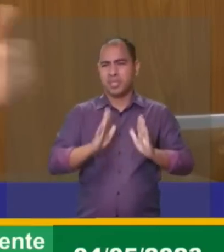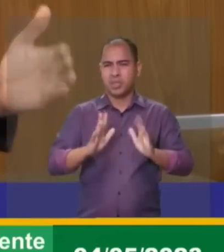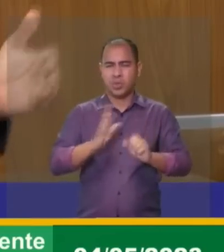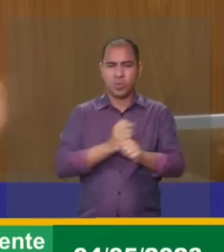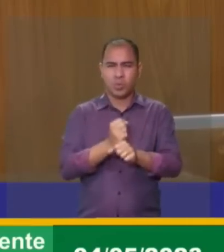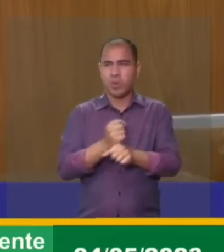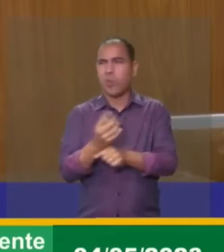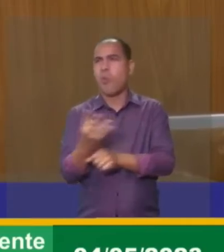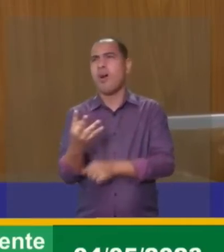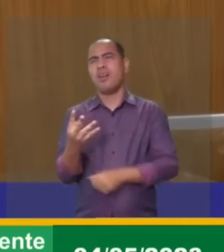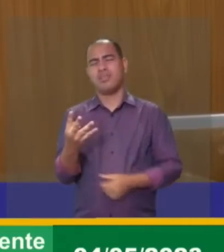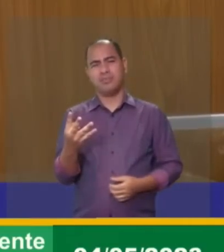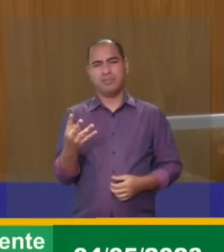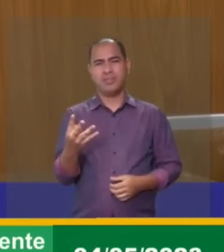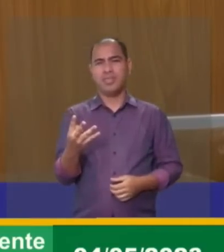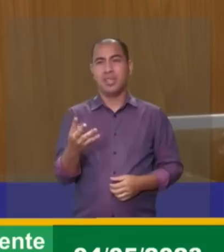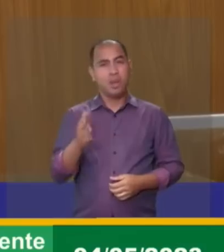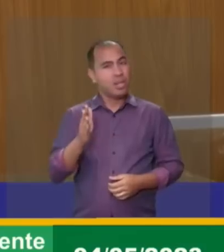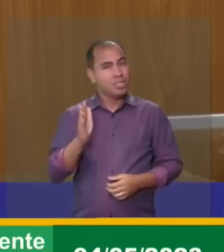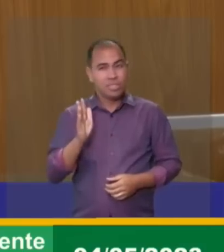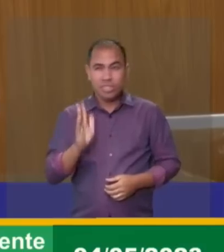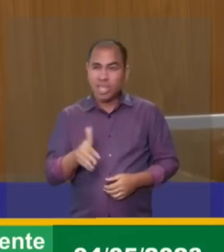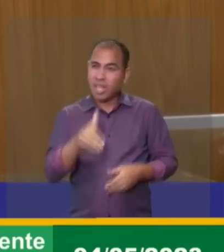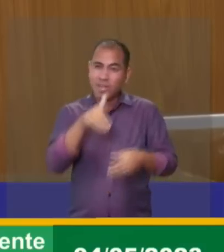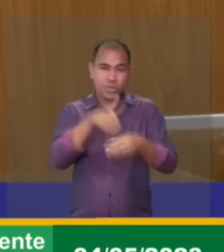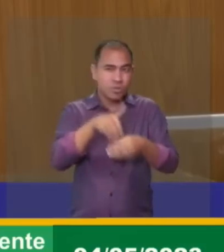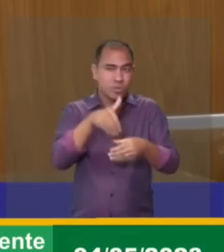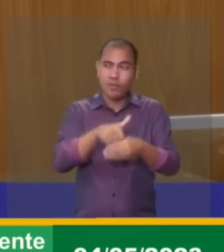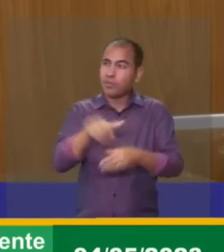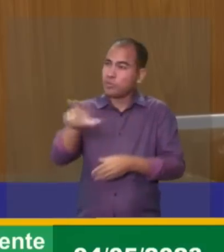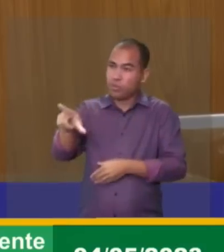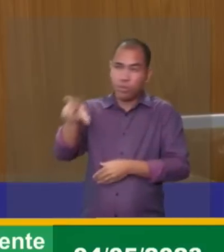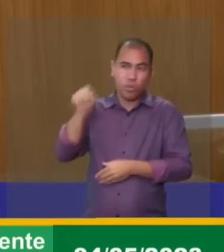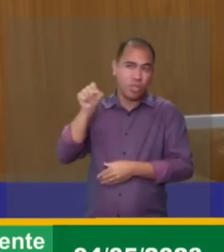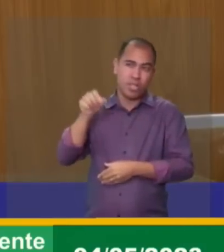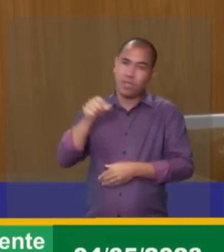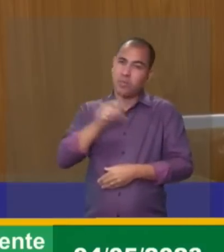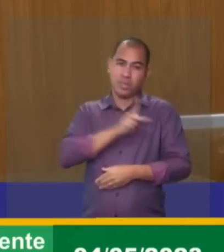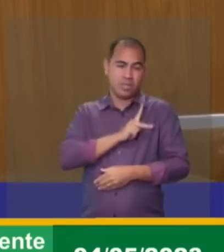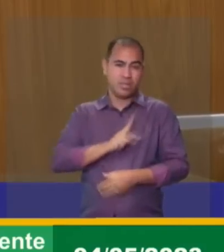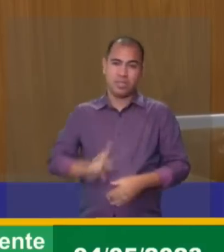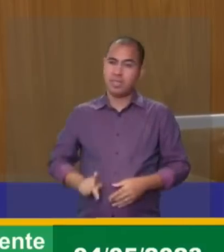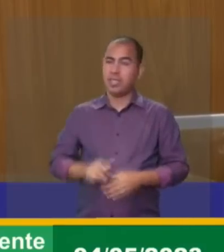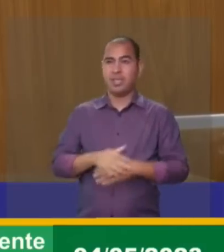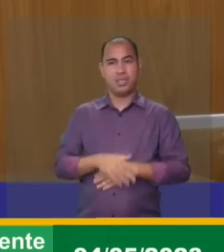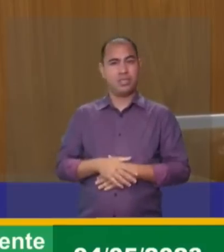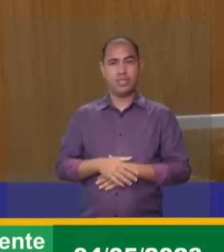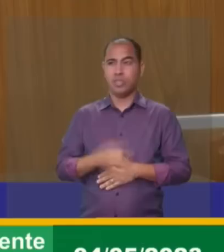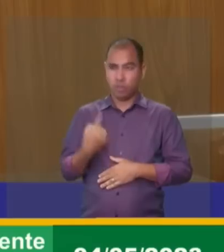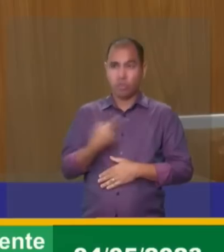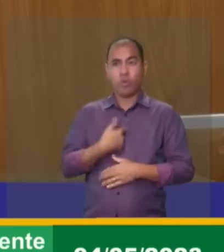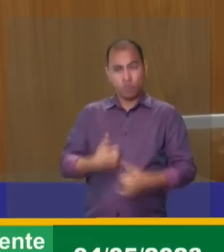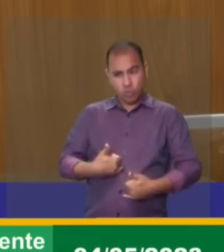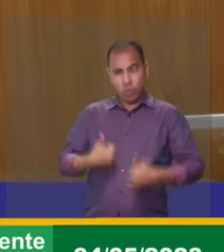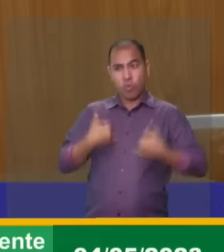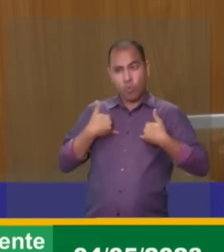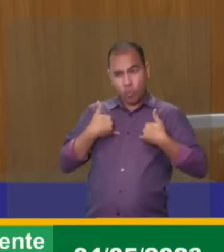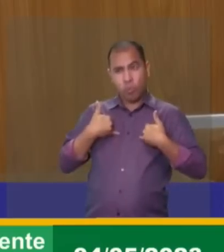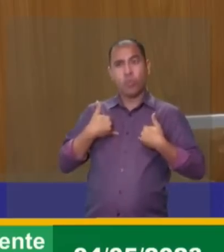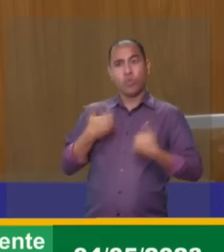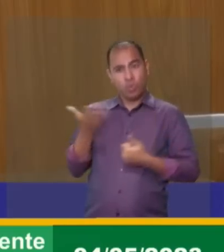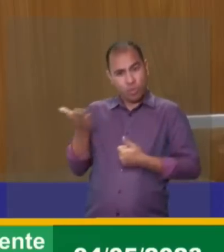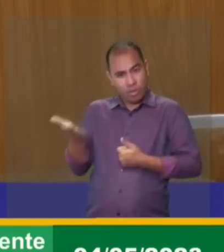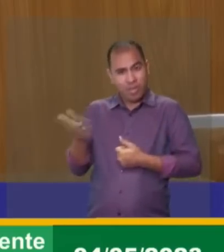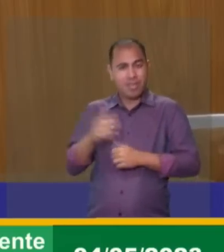porque nós temos um presidente eleito temos orgulho desse presente e é o presidente que foi eleito pela